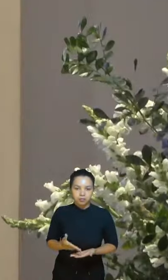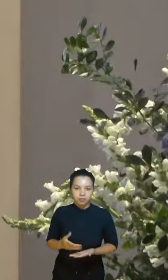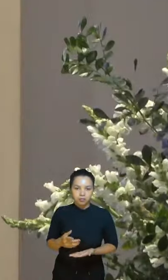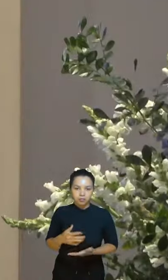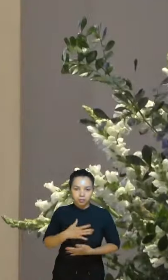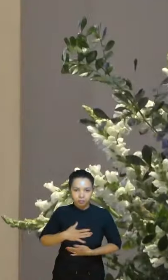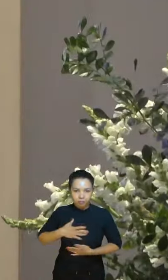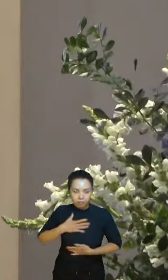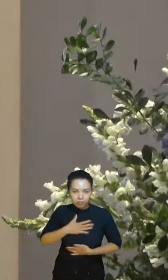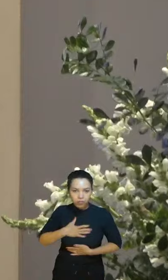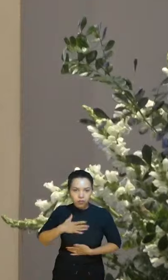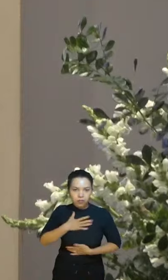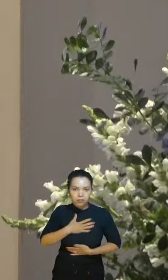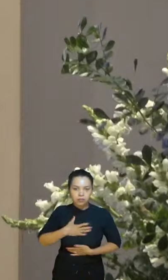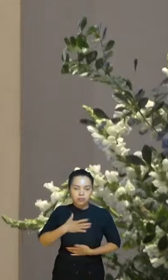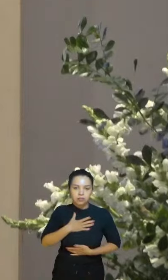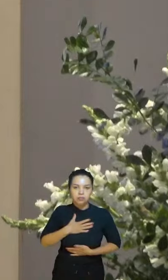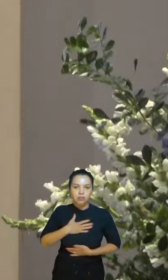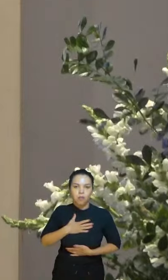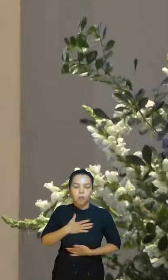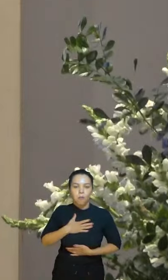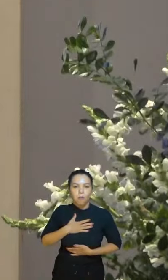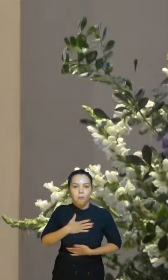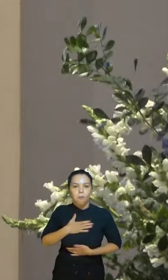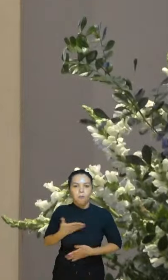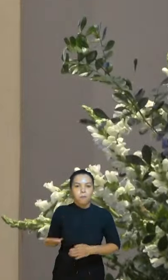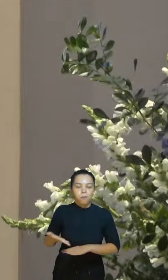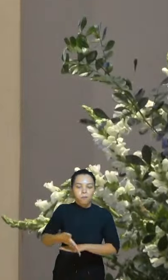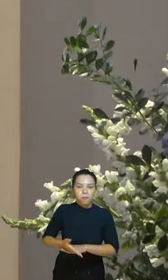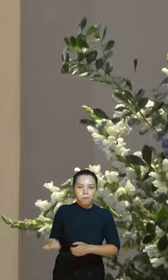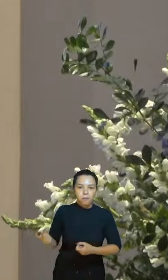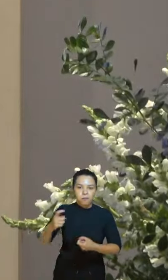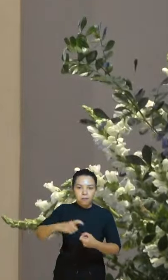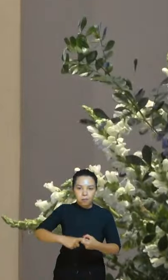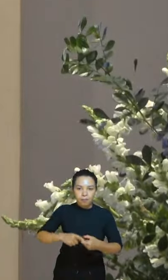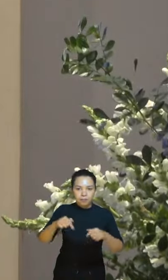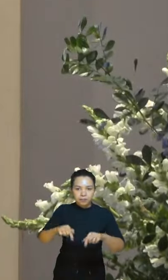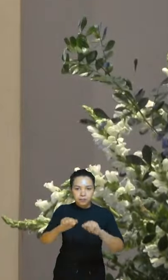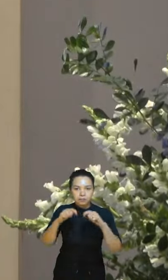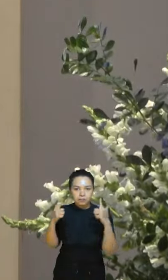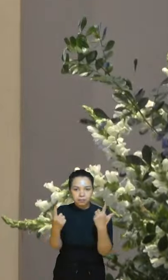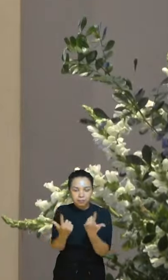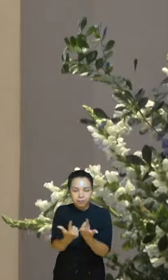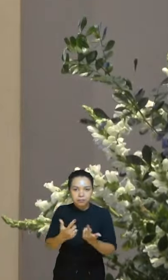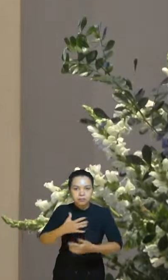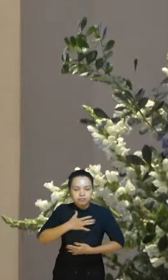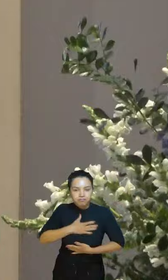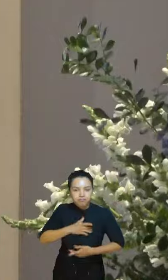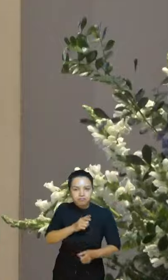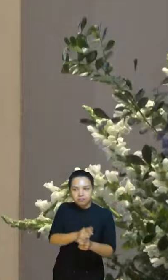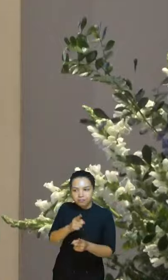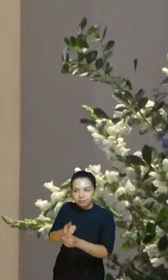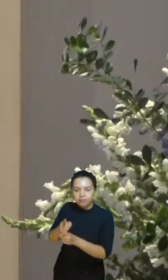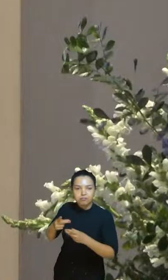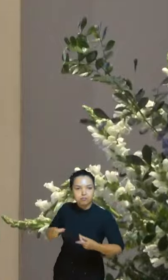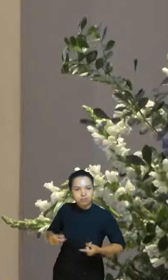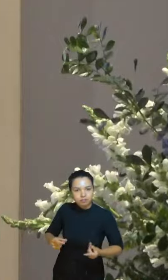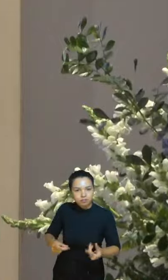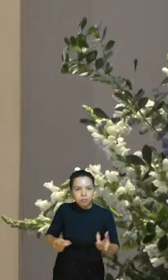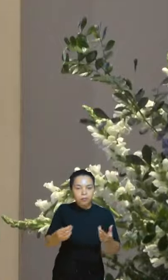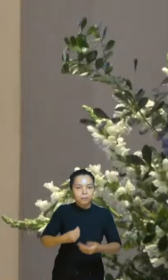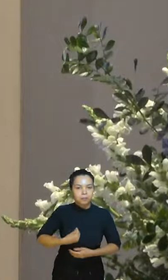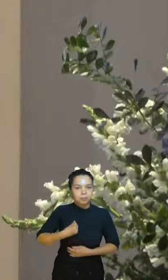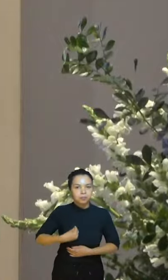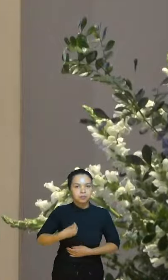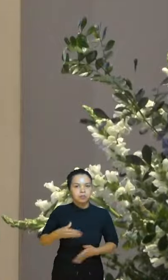satisfação que sempre tenho de retornar a Esta casa é um eterno reencontro e reviver momentos